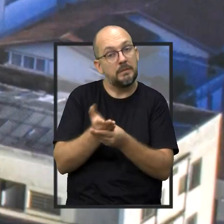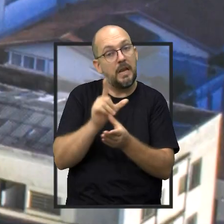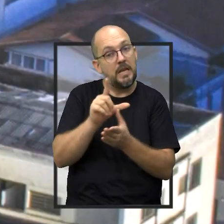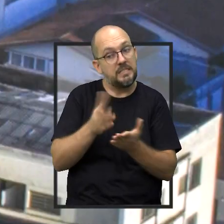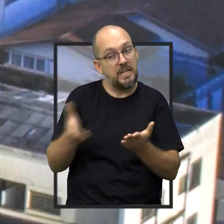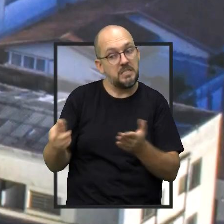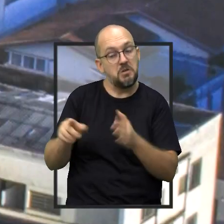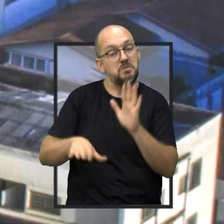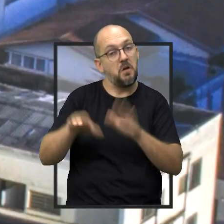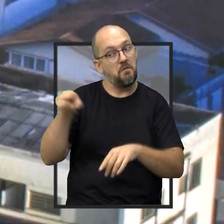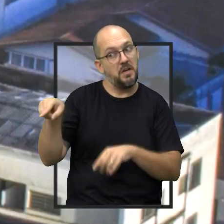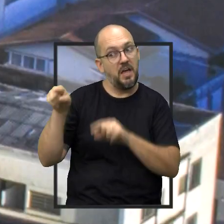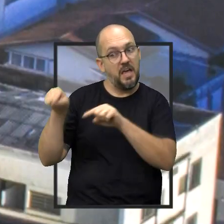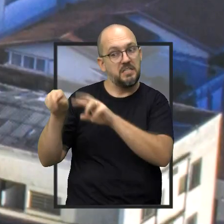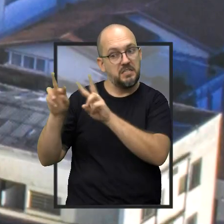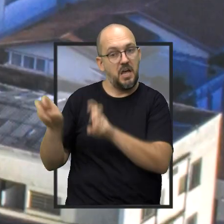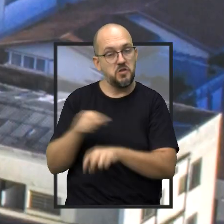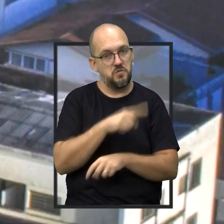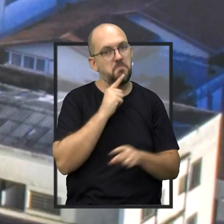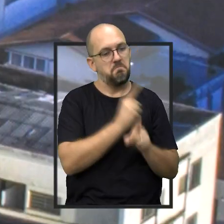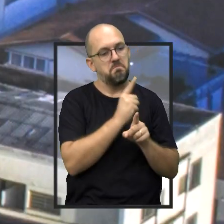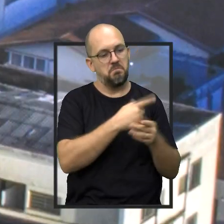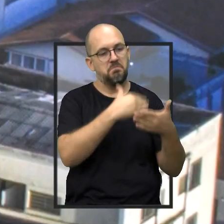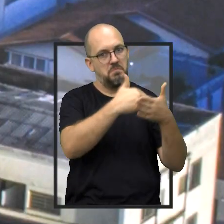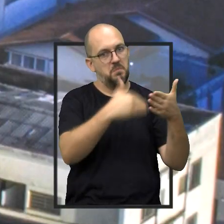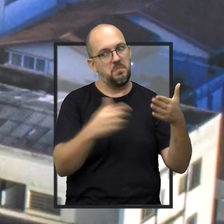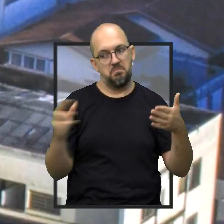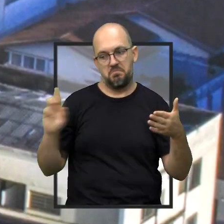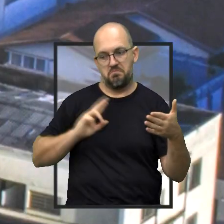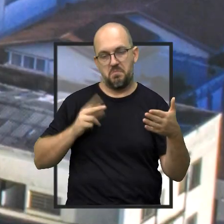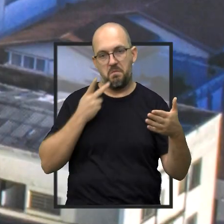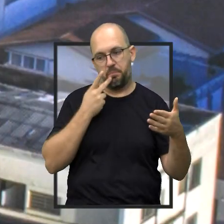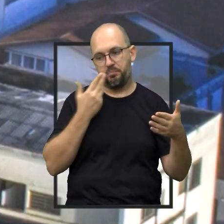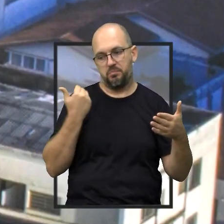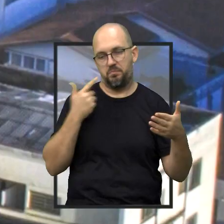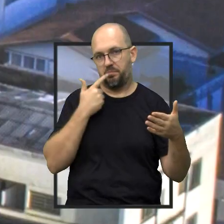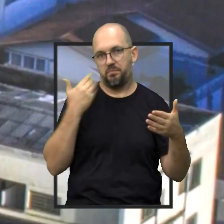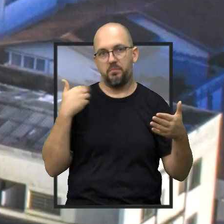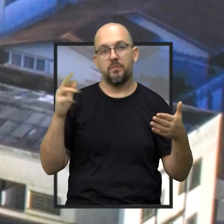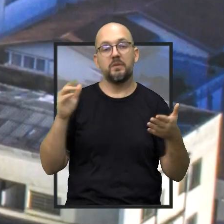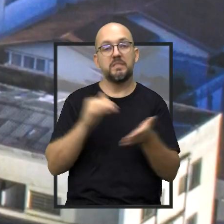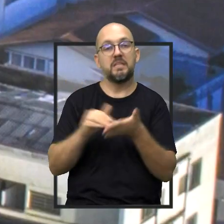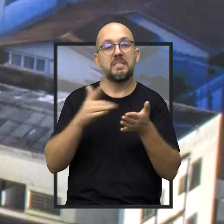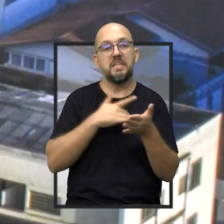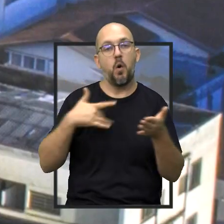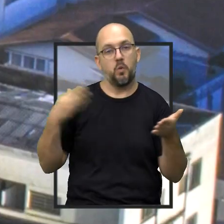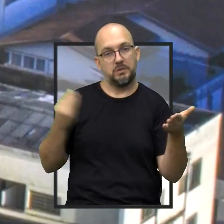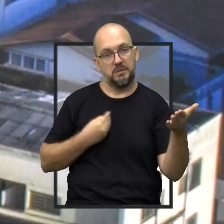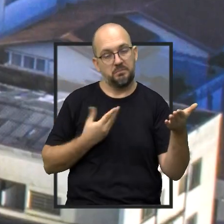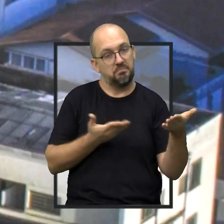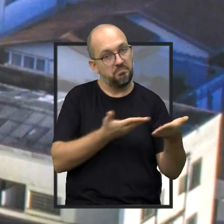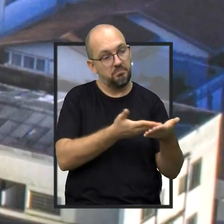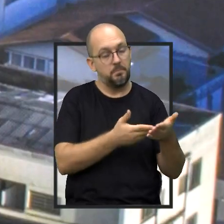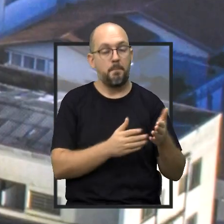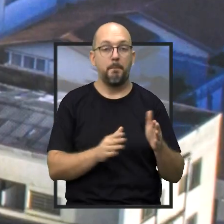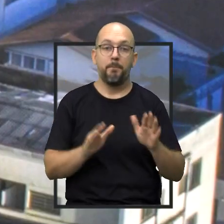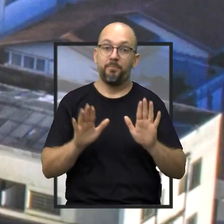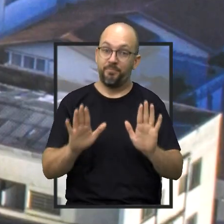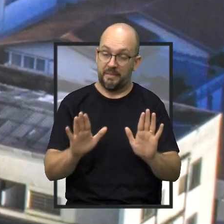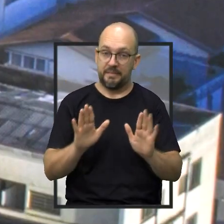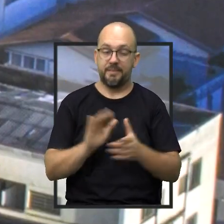esse, relacionado aqui à nota, à resposta que nós recebemos agora há pouco da Secretaria de Saúde.